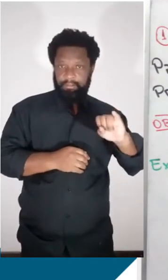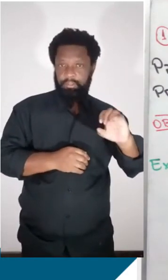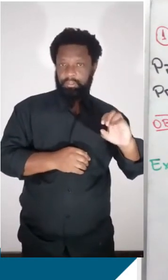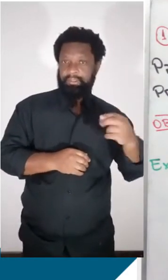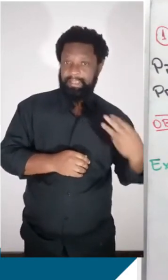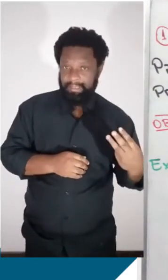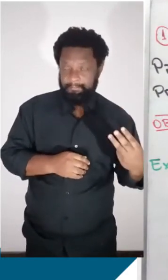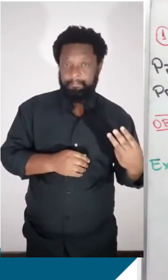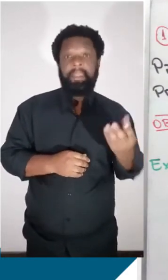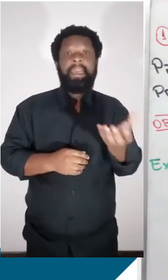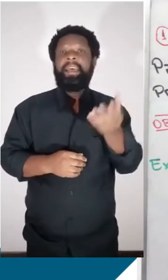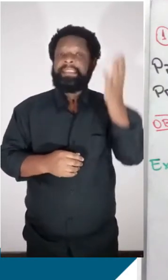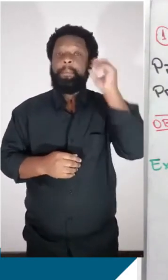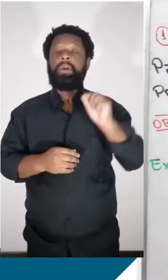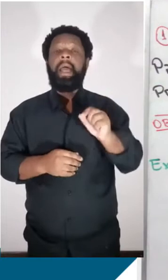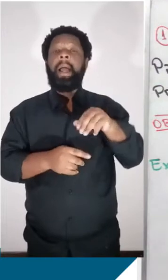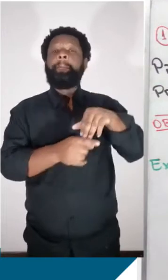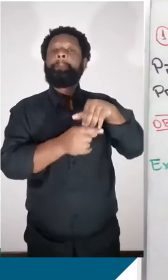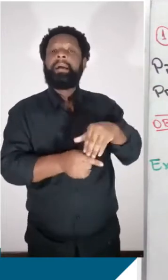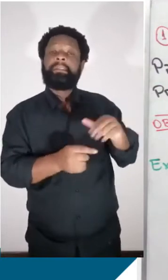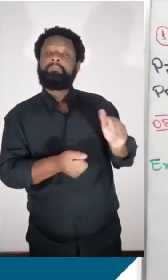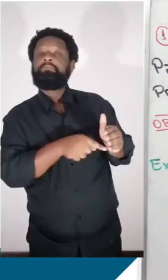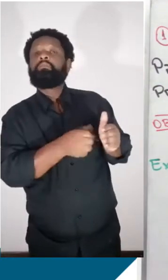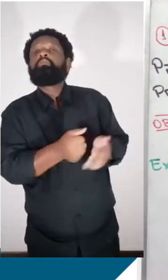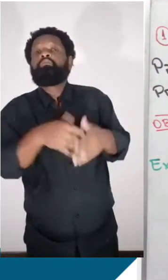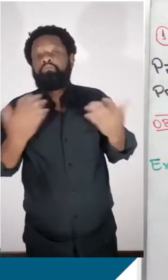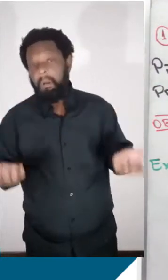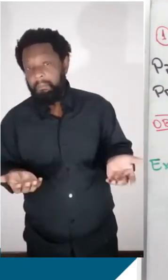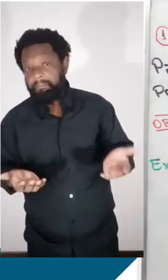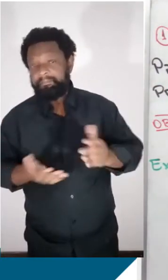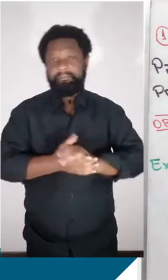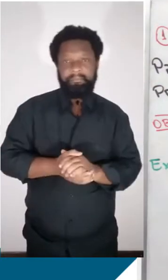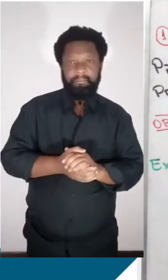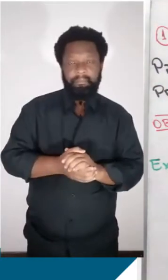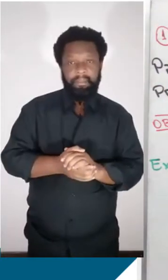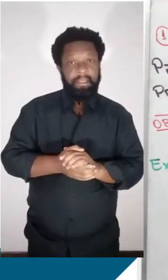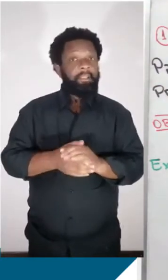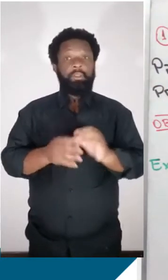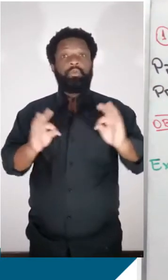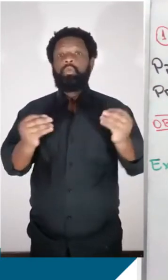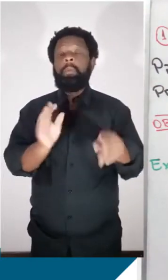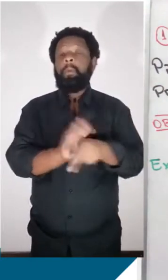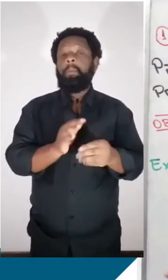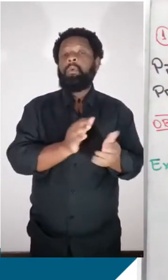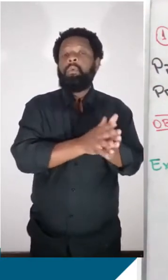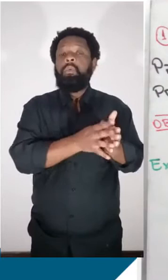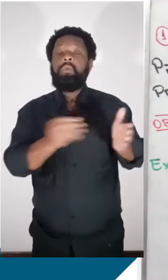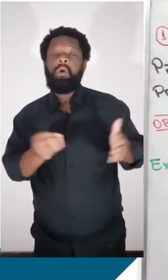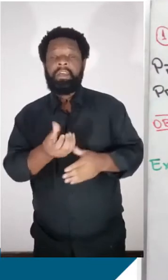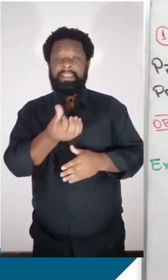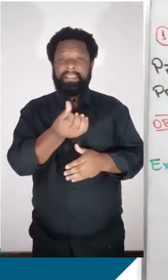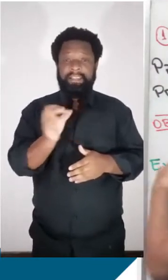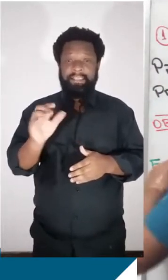Na2SiO3. Então aqui, ó, anotei que ele quer saber a massa em gramas, obtidos a partir de 600